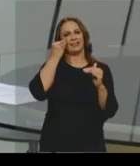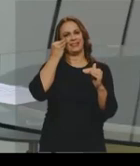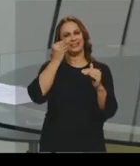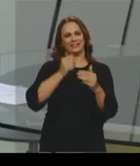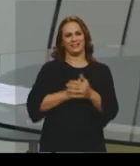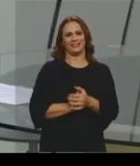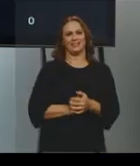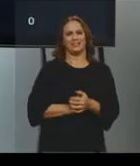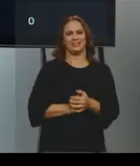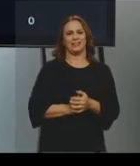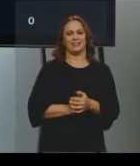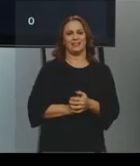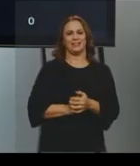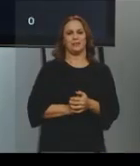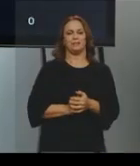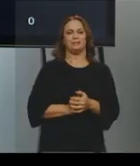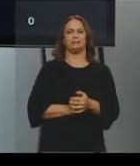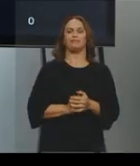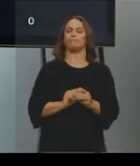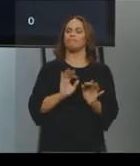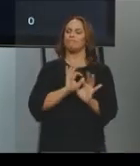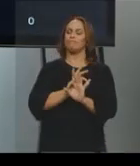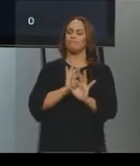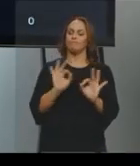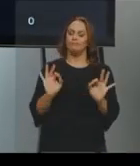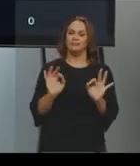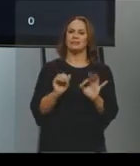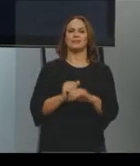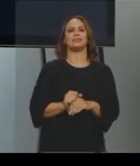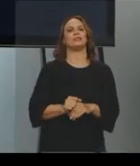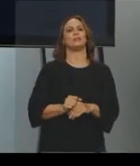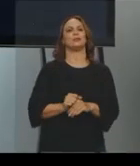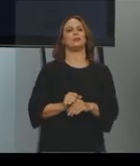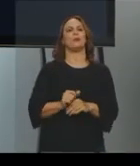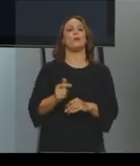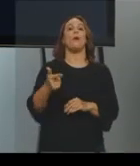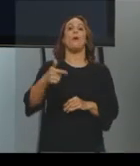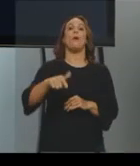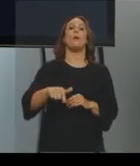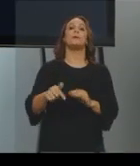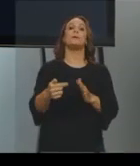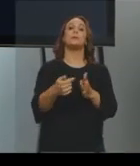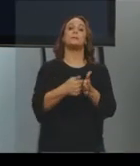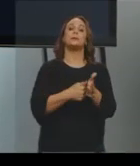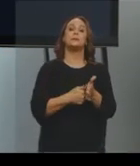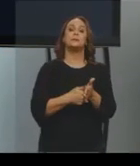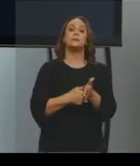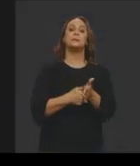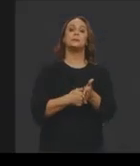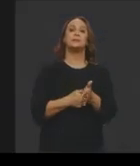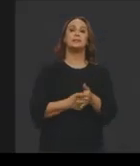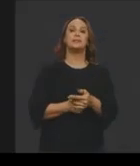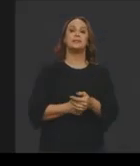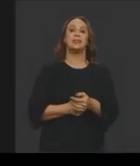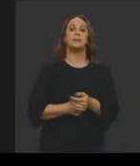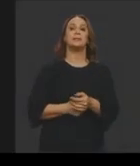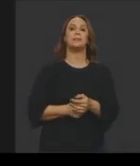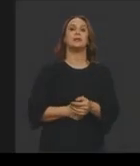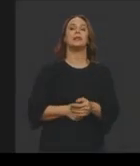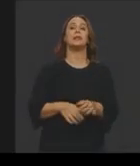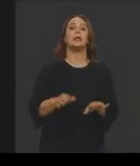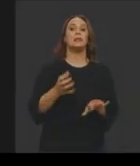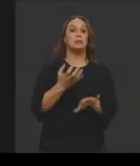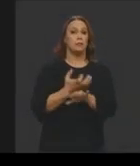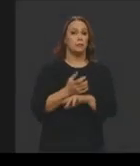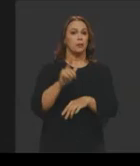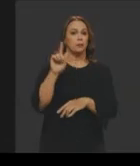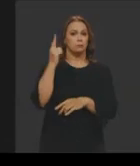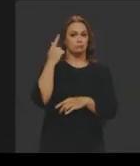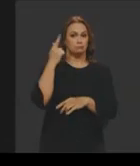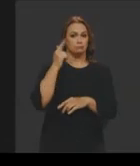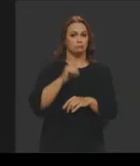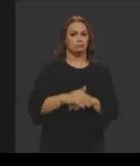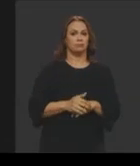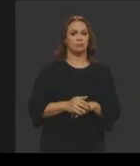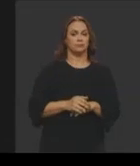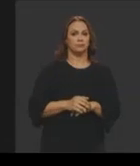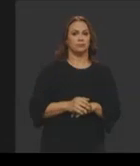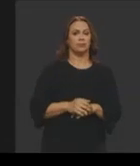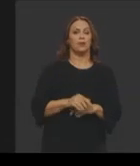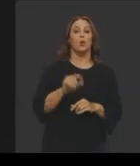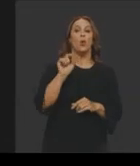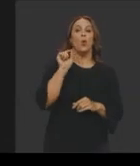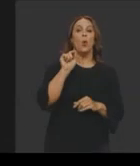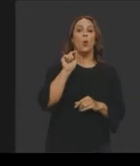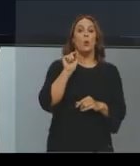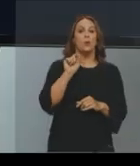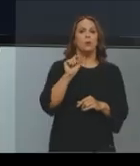acarreta. Excelente. Vamos para a próxima. Nossa próxima pergunta também é para a geografia. O que quer dizer